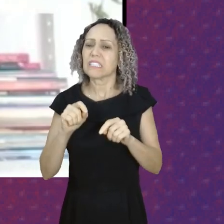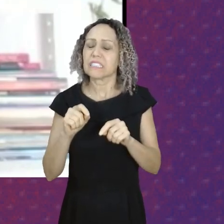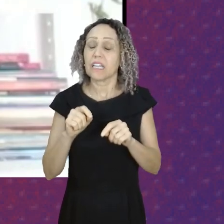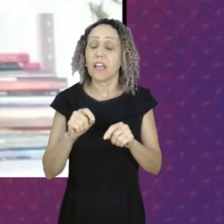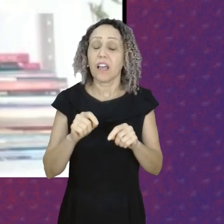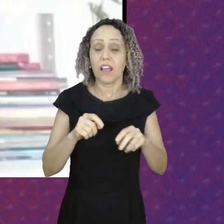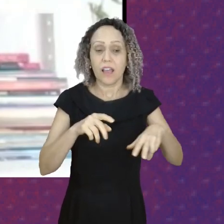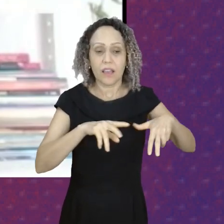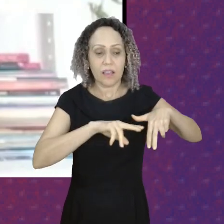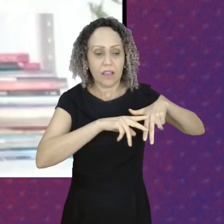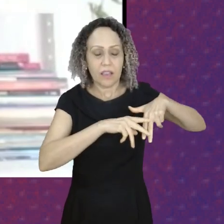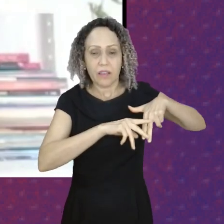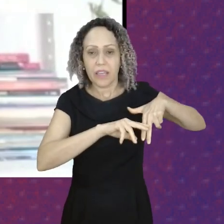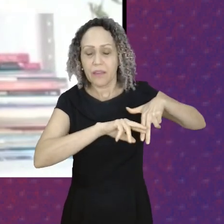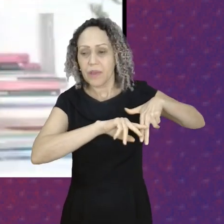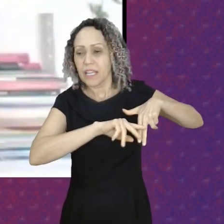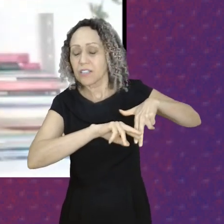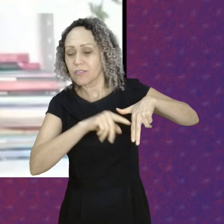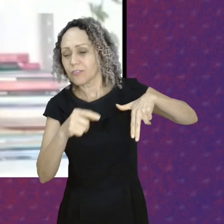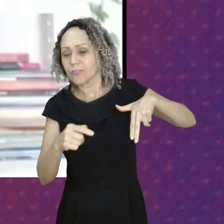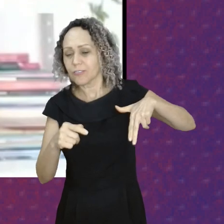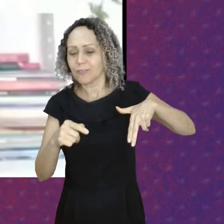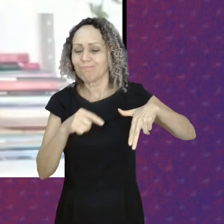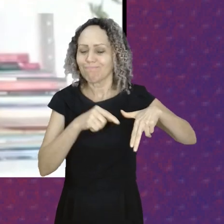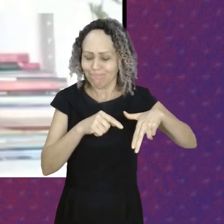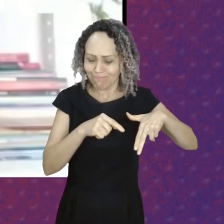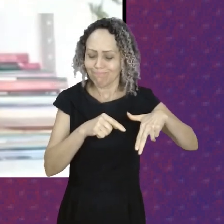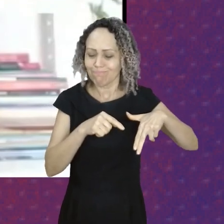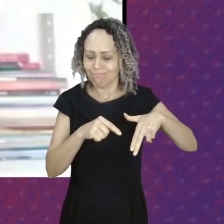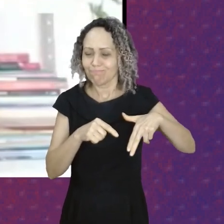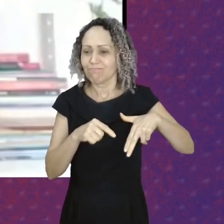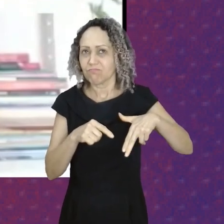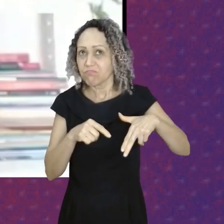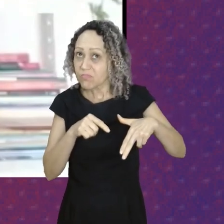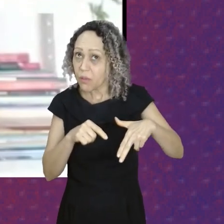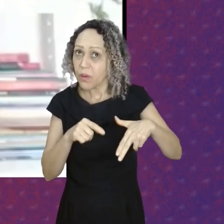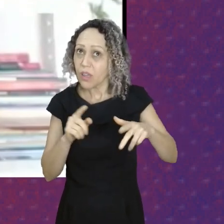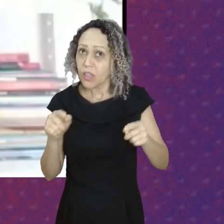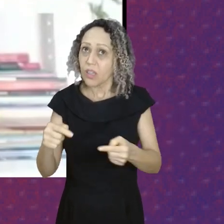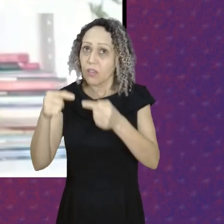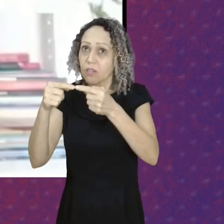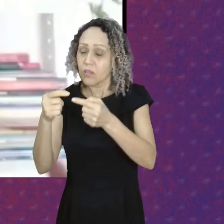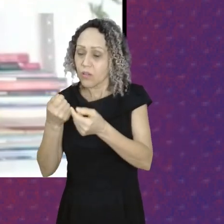gênero, né? Menos relacionadas à questão econômica